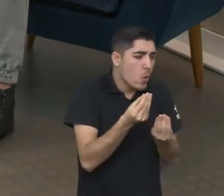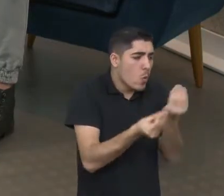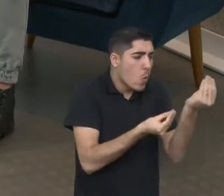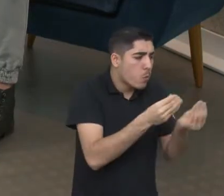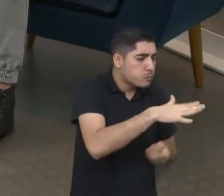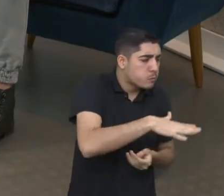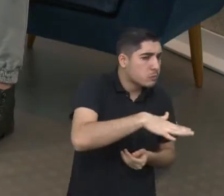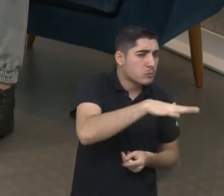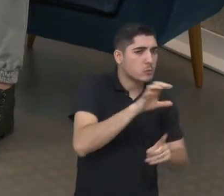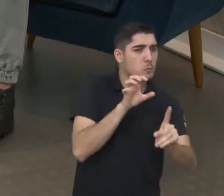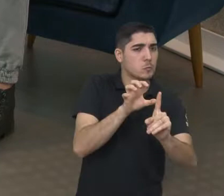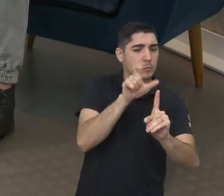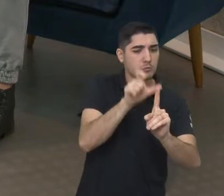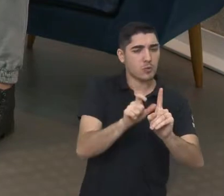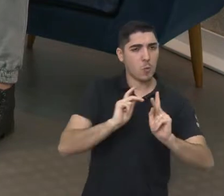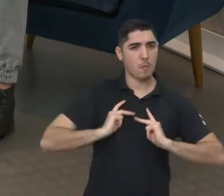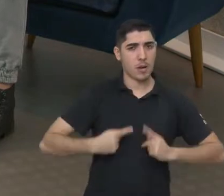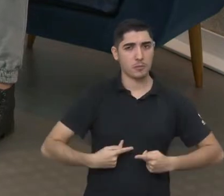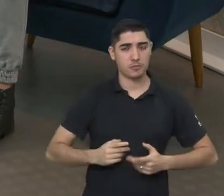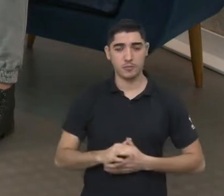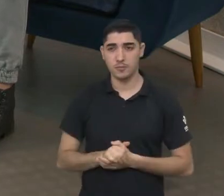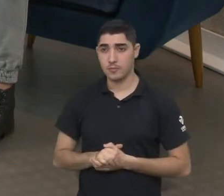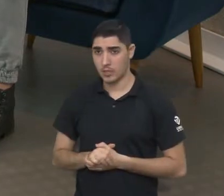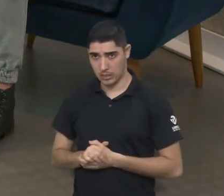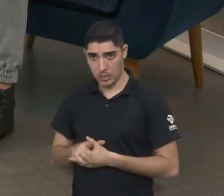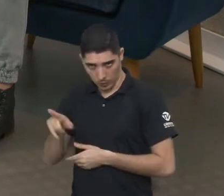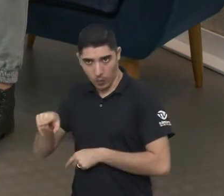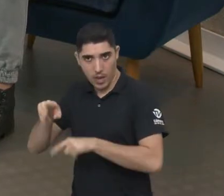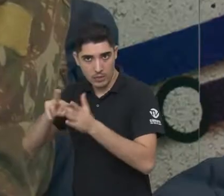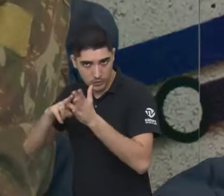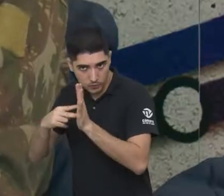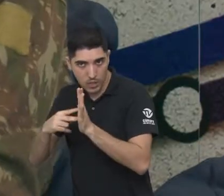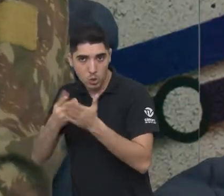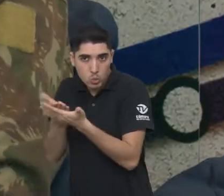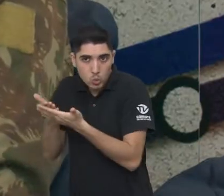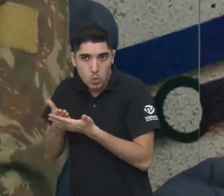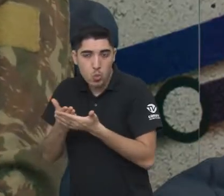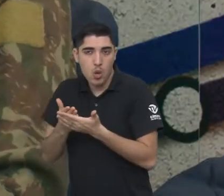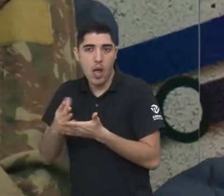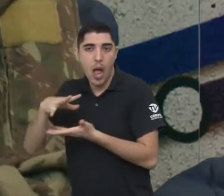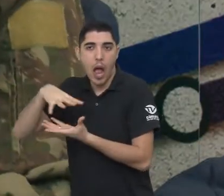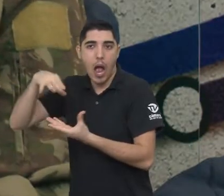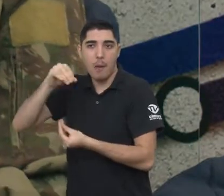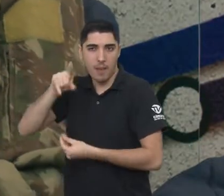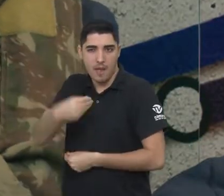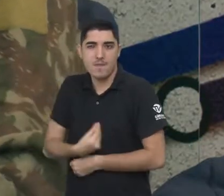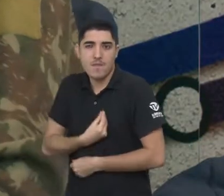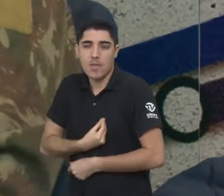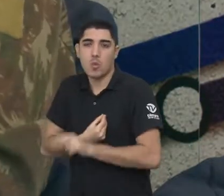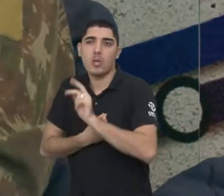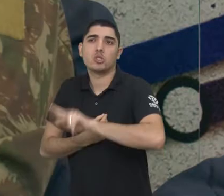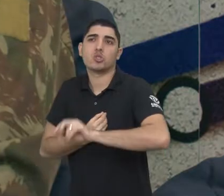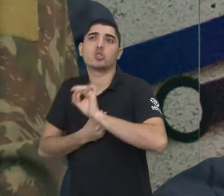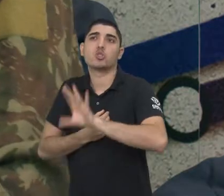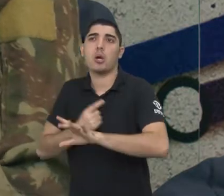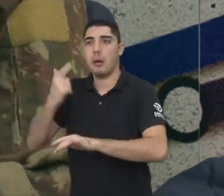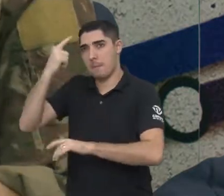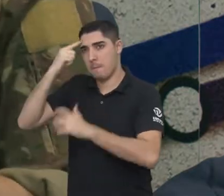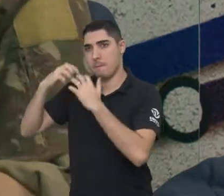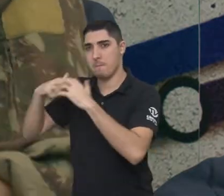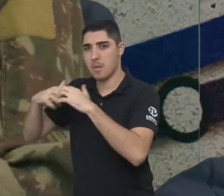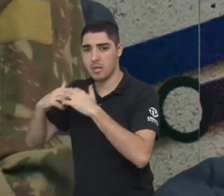influencia no ser humano. Fernando, Por isso, então, seria essa questão do estudo da alma, da vida, né? Porque não é Exatamente. só a questão mental,